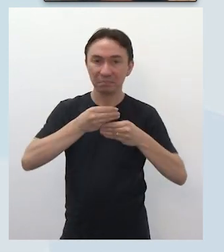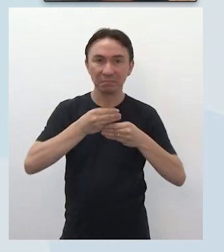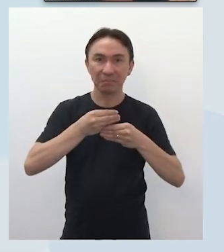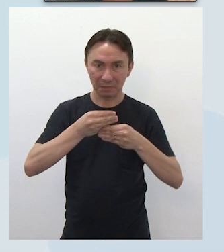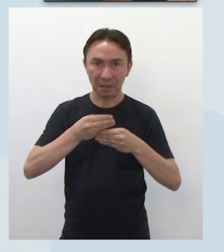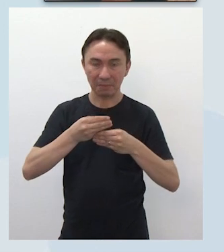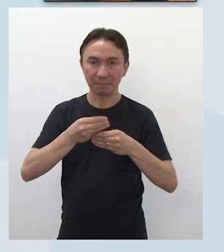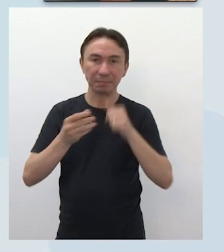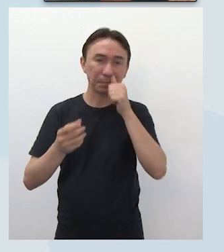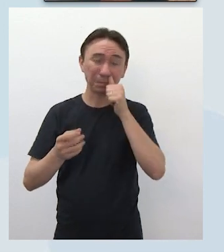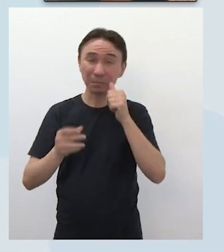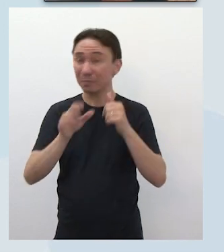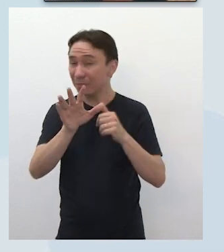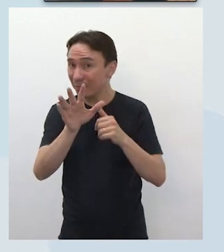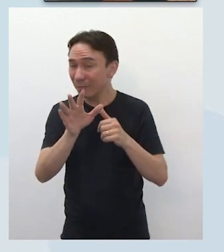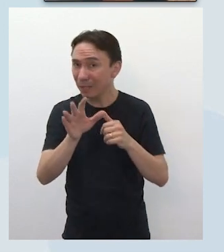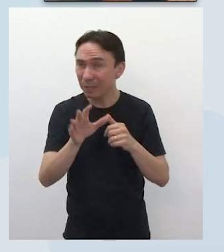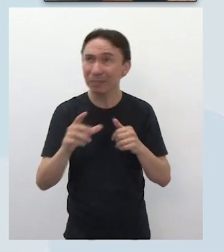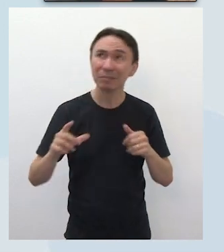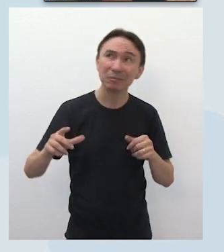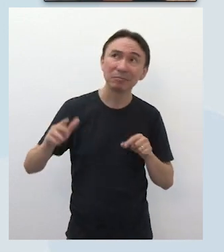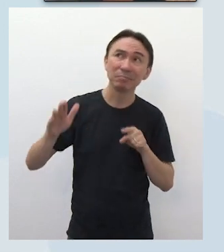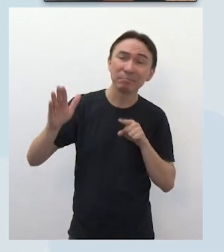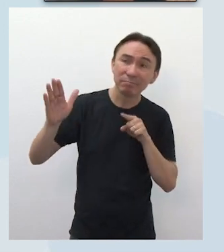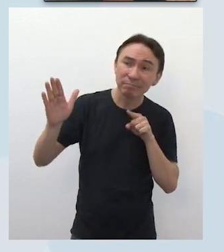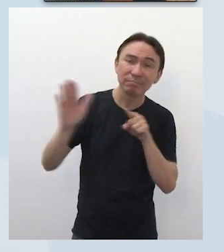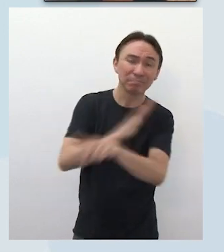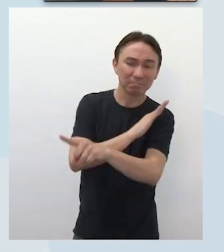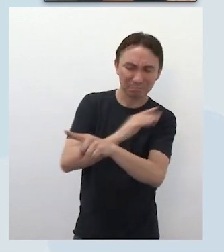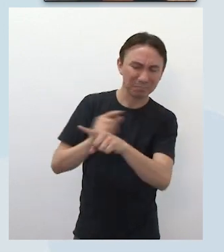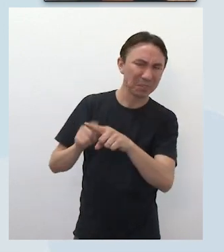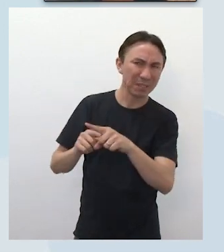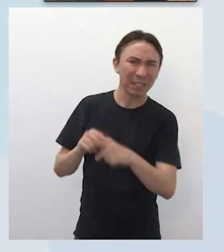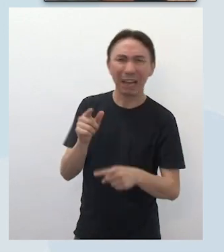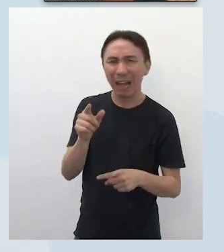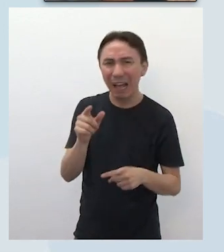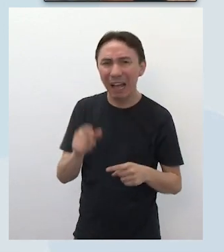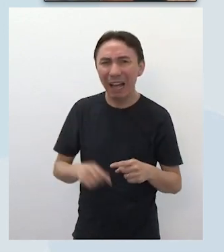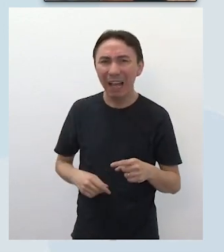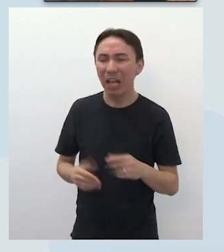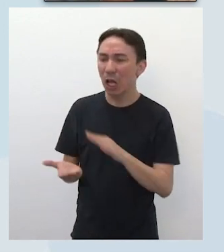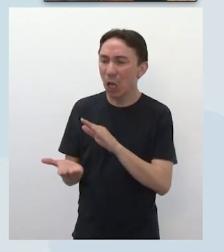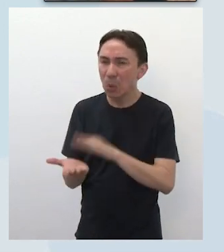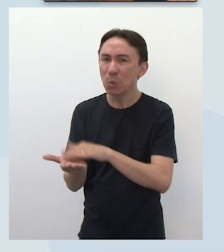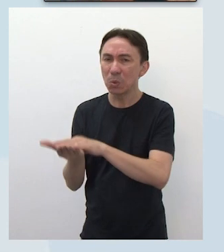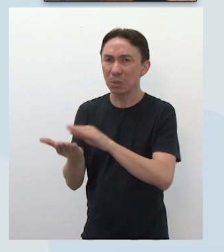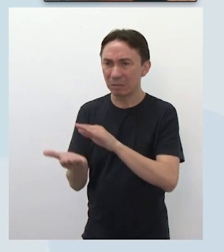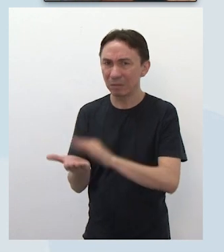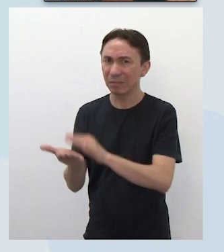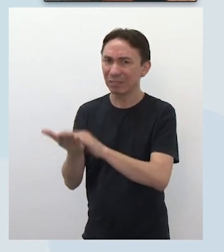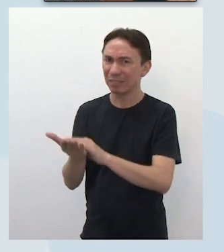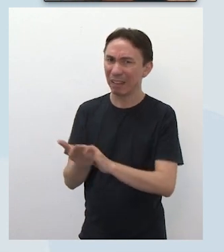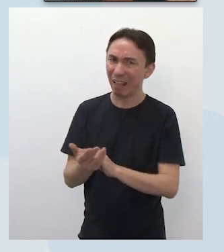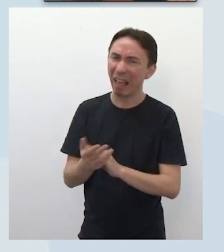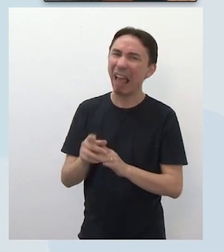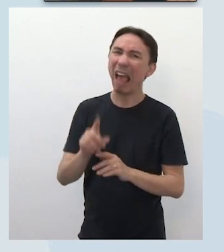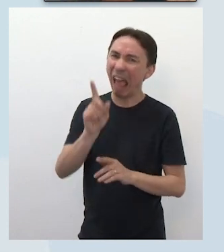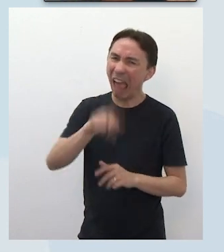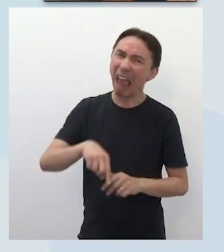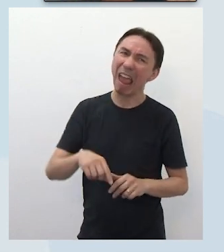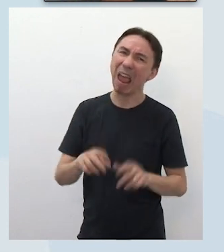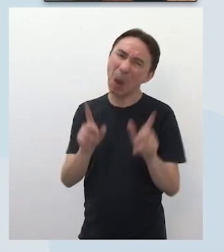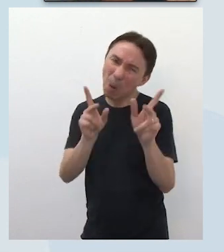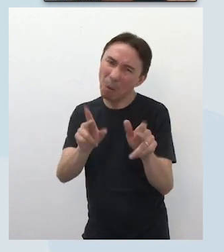observações. E quando há uma pergunta, o elogio pode servir como uma manipulação, a gente vai ver em seguida. Tá? Então, assim, que ótimo que